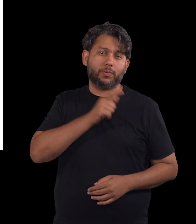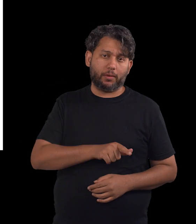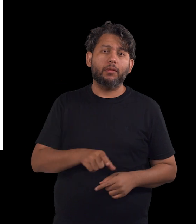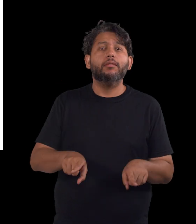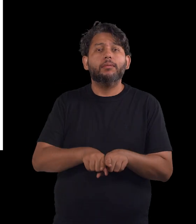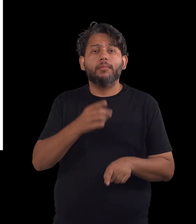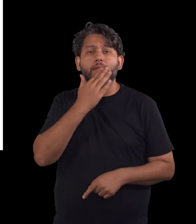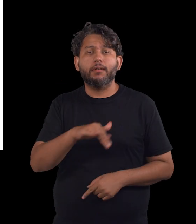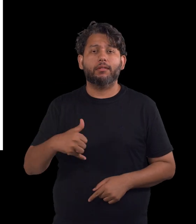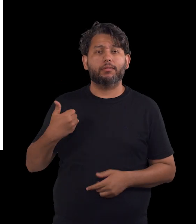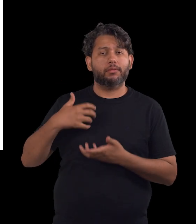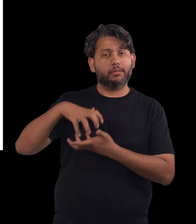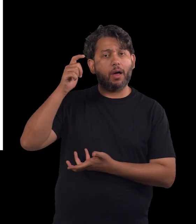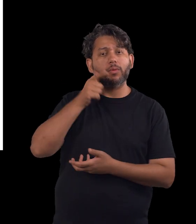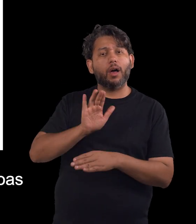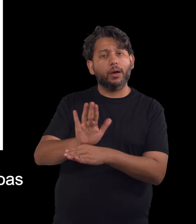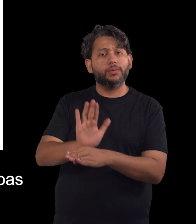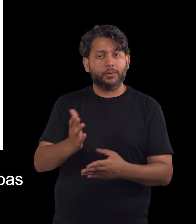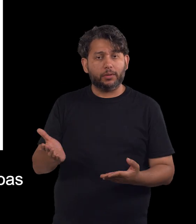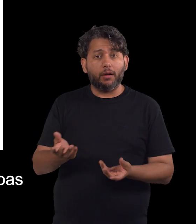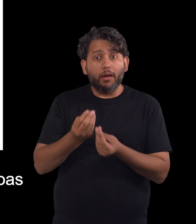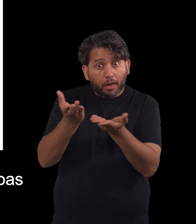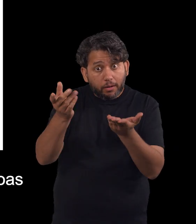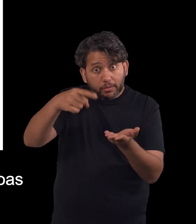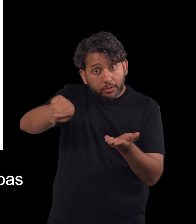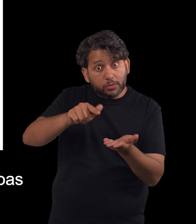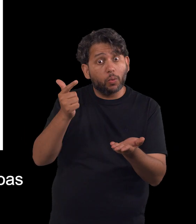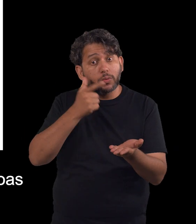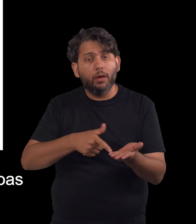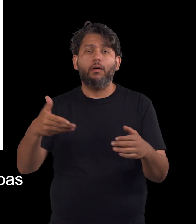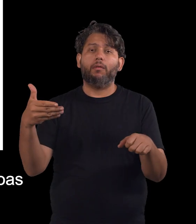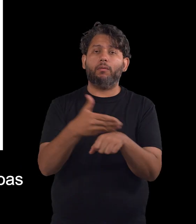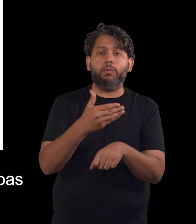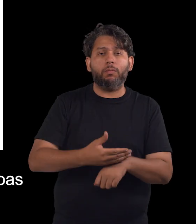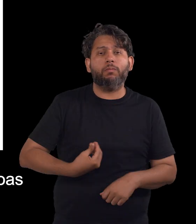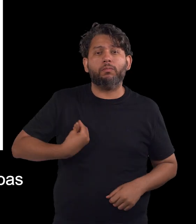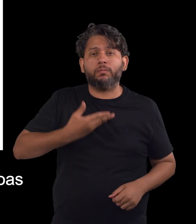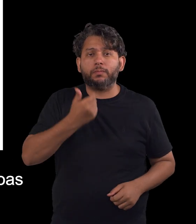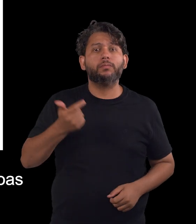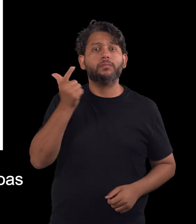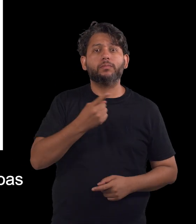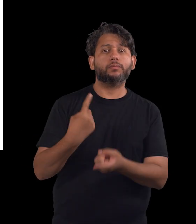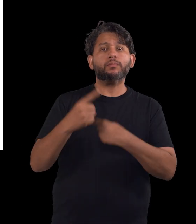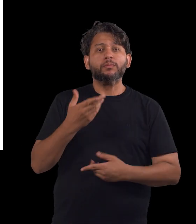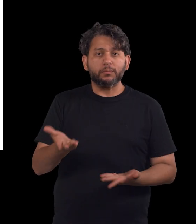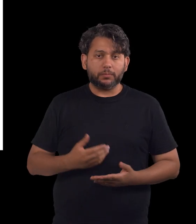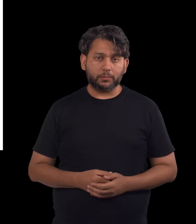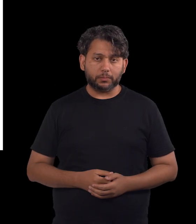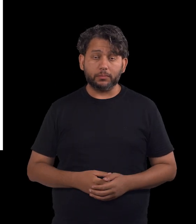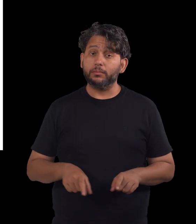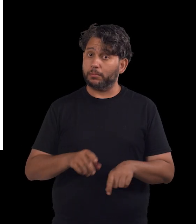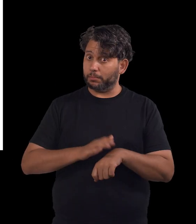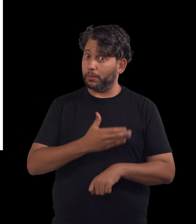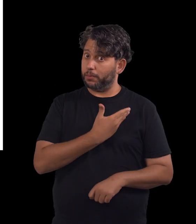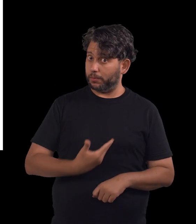o cuidado com crianças e idosos e criando condições para que mais pessoas tenham uma vida digna. Além